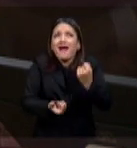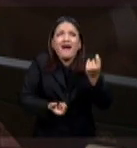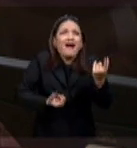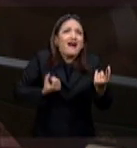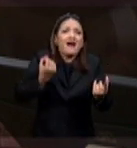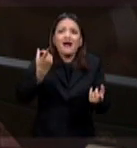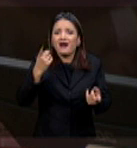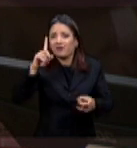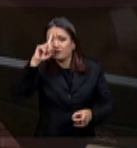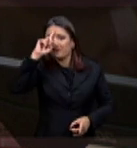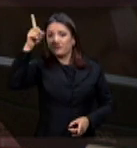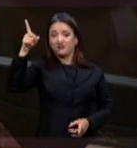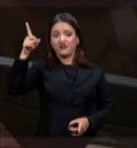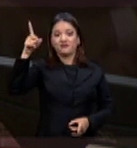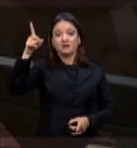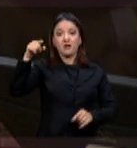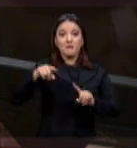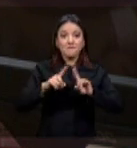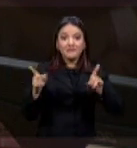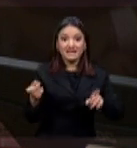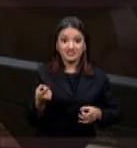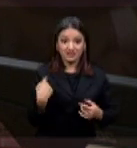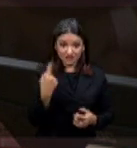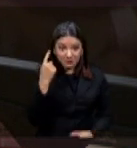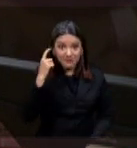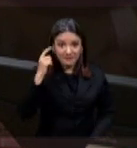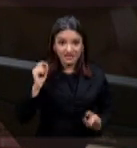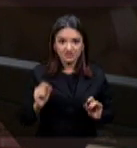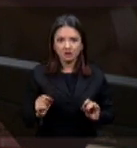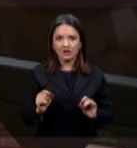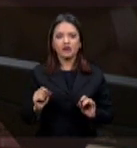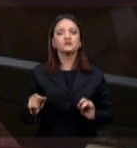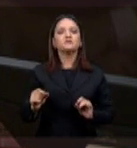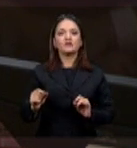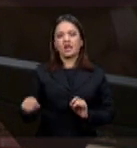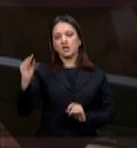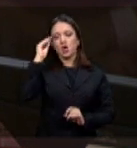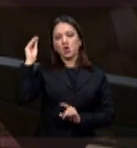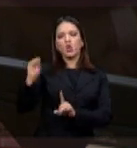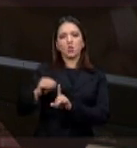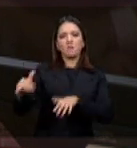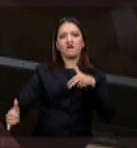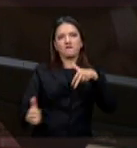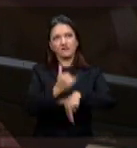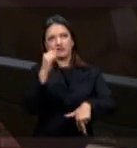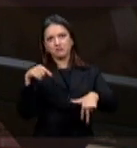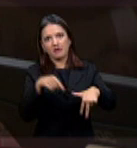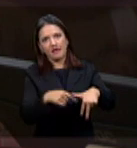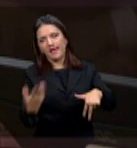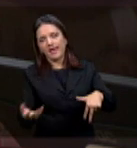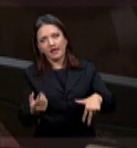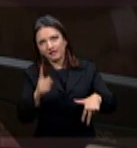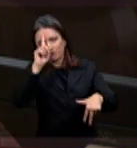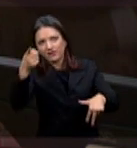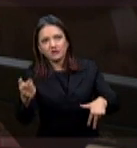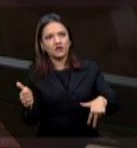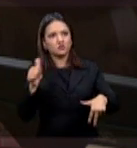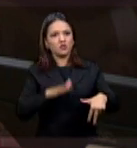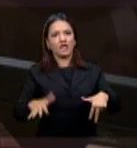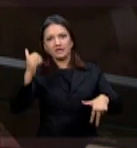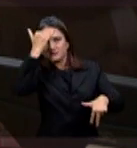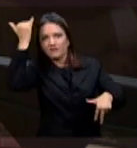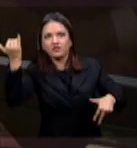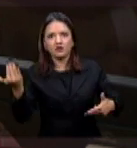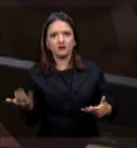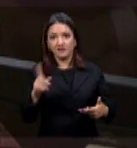dos casos, mas a gente acha que... A gente tem, por essa tendência de jogar a culpa na vítima, acha que sempre a mulher está inventando ou a criança está inventando, quando não é